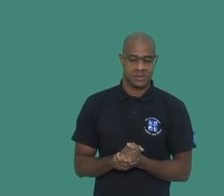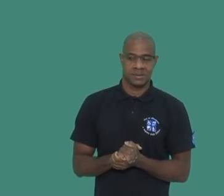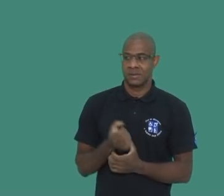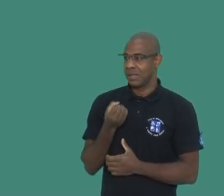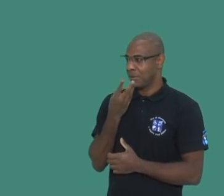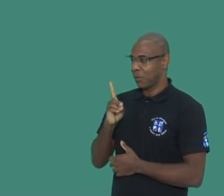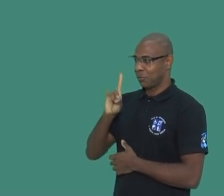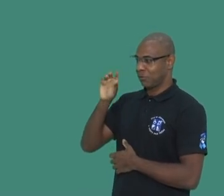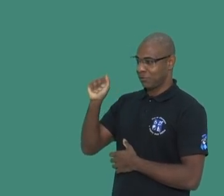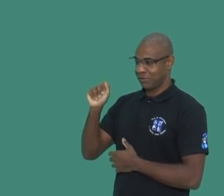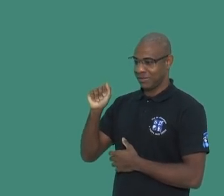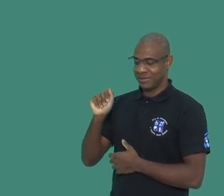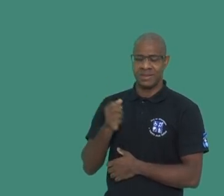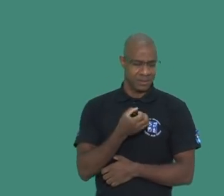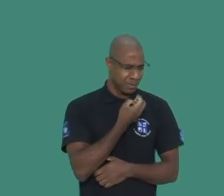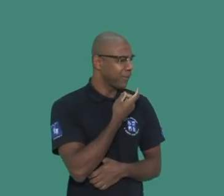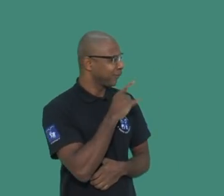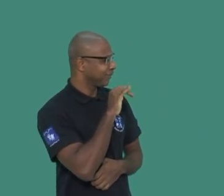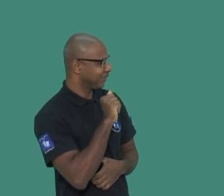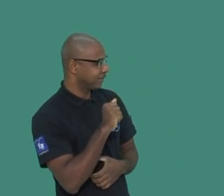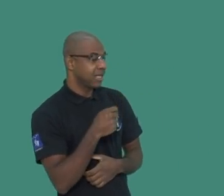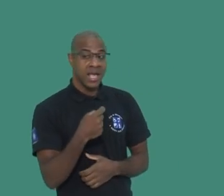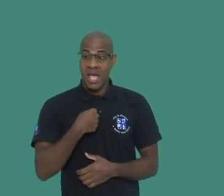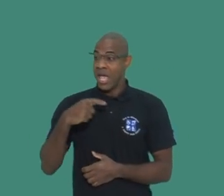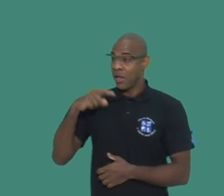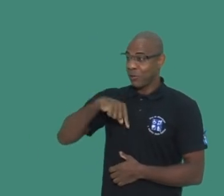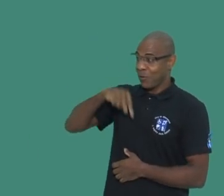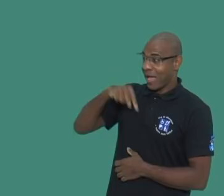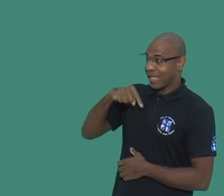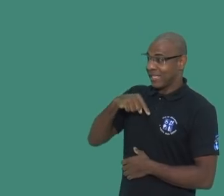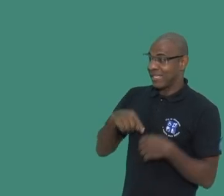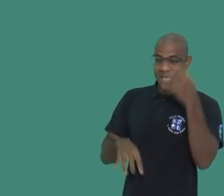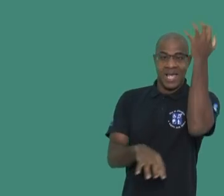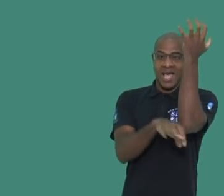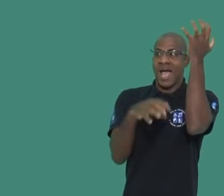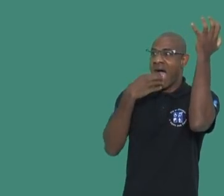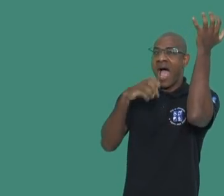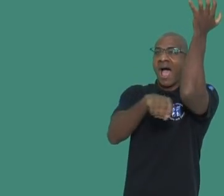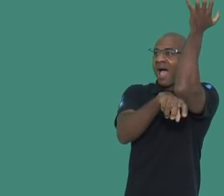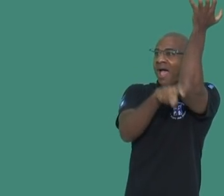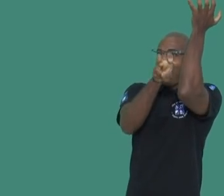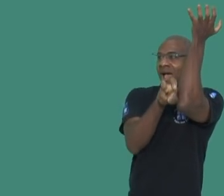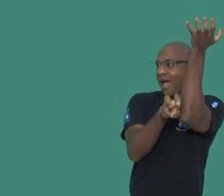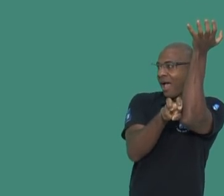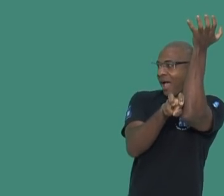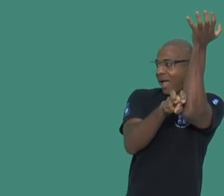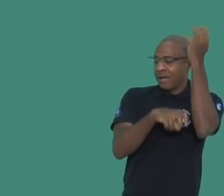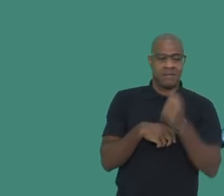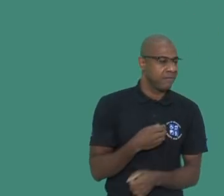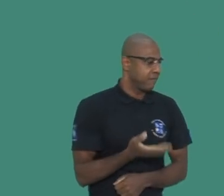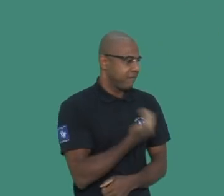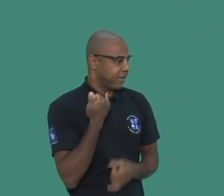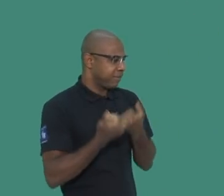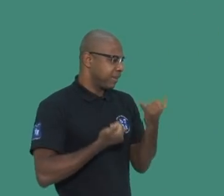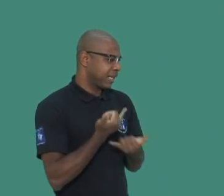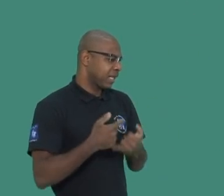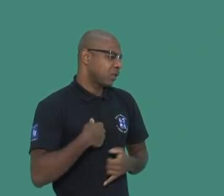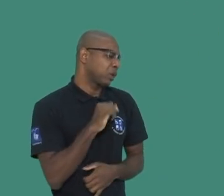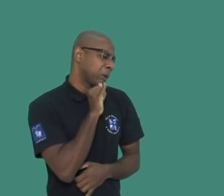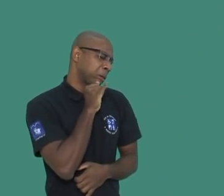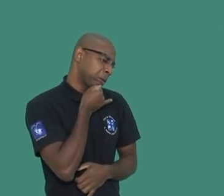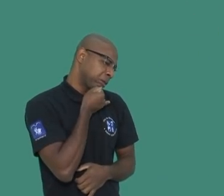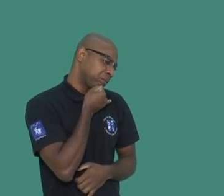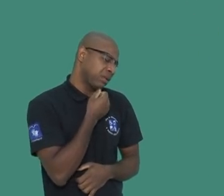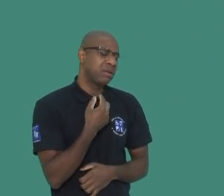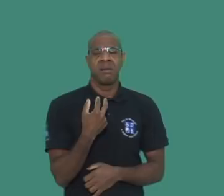Bom dia. Bom dia. Eu tô aqui, ó, embaixo da macieira. Vem brincar comigo. Estou tão triste. Eu